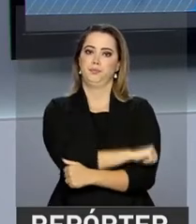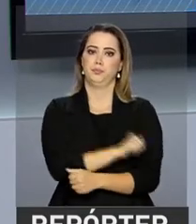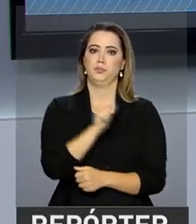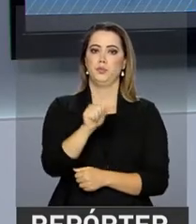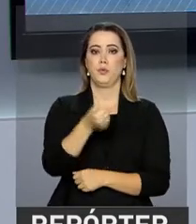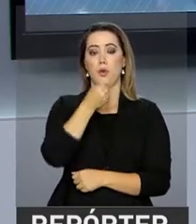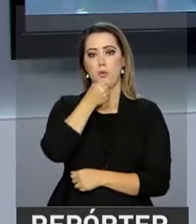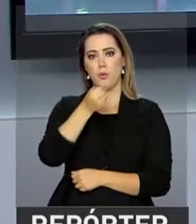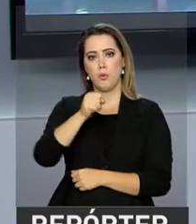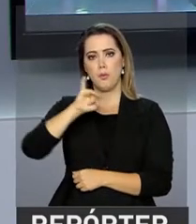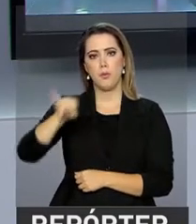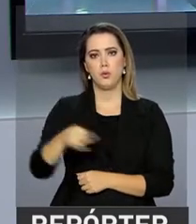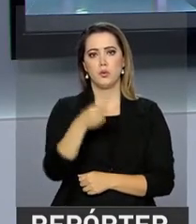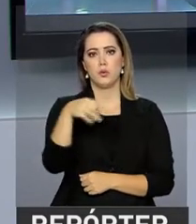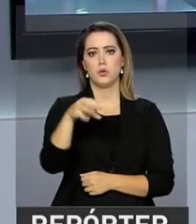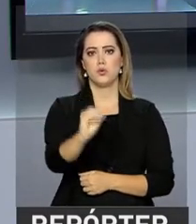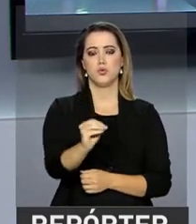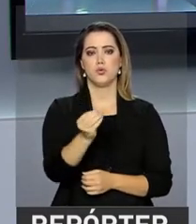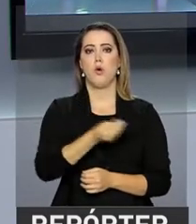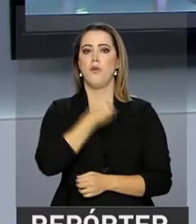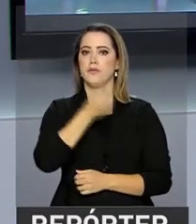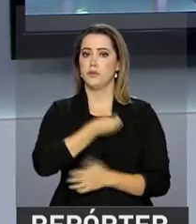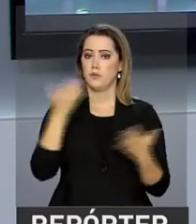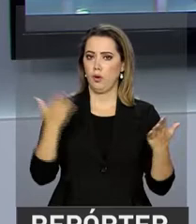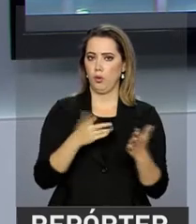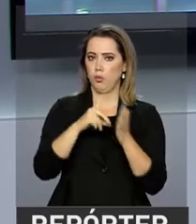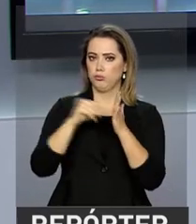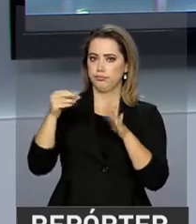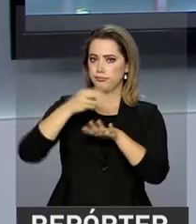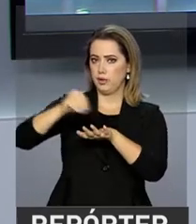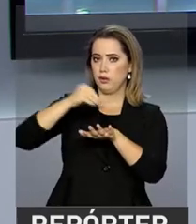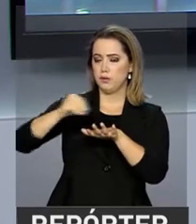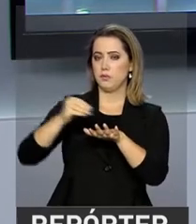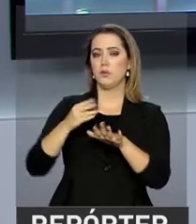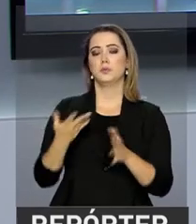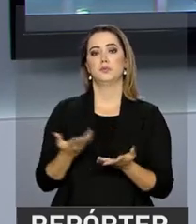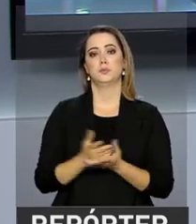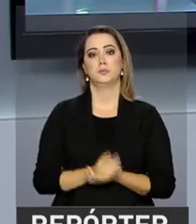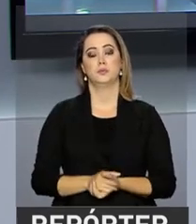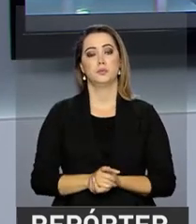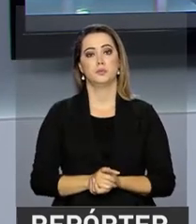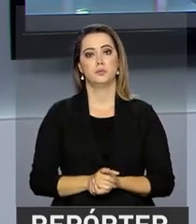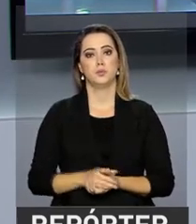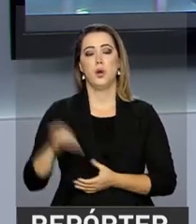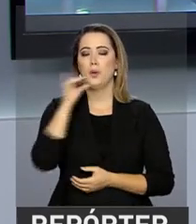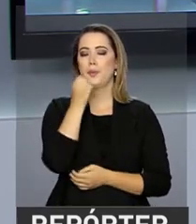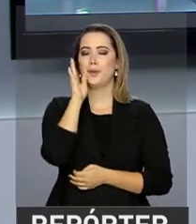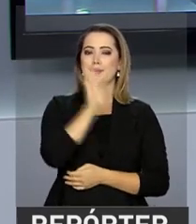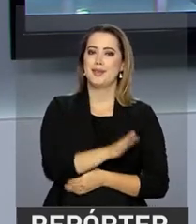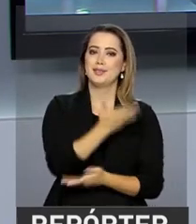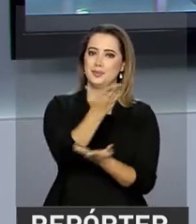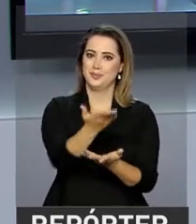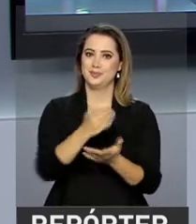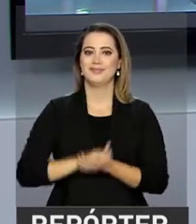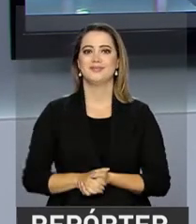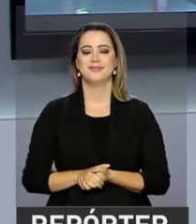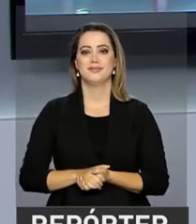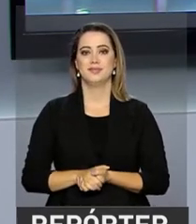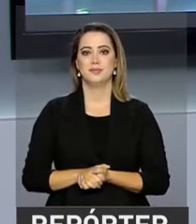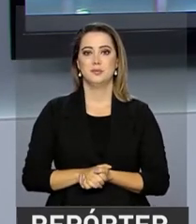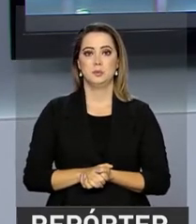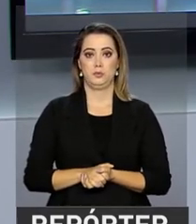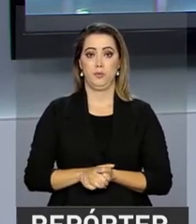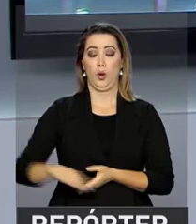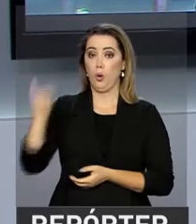repórter joão pedro neto tem ao vivo as informações direto do palácio do planalto o joão pedro boa sorte pra você